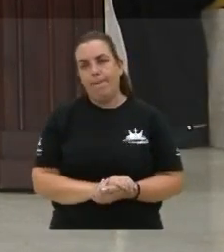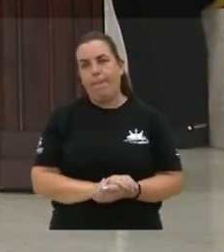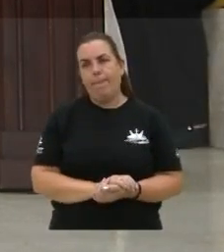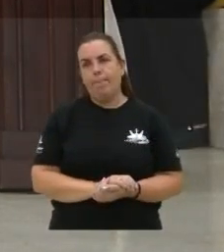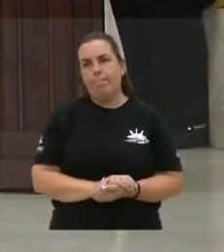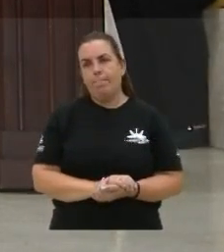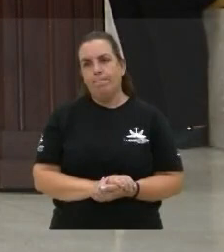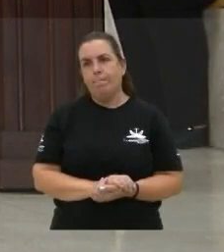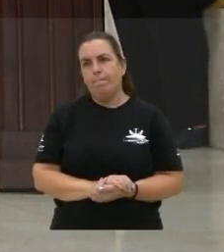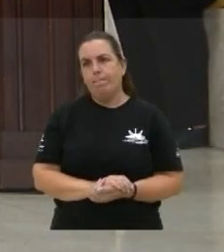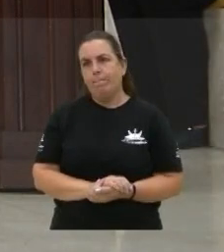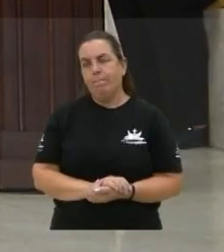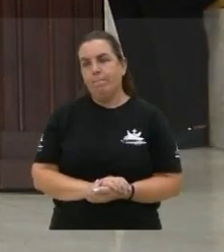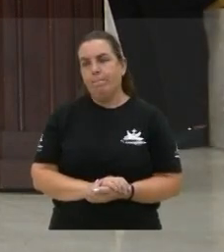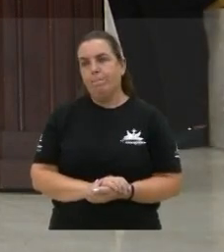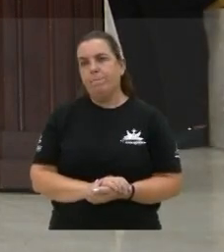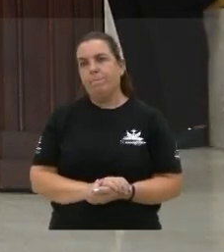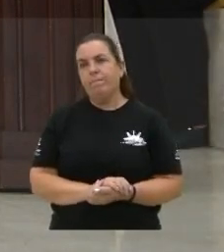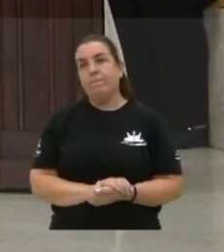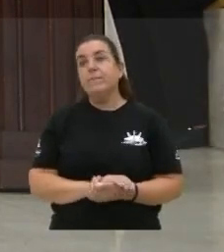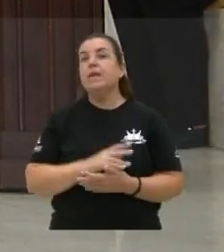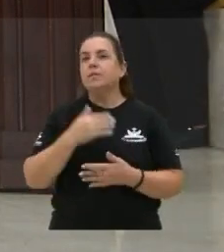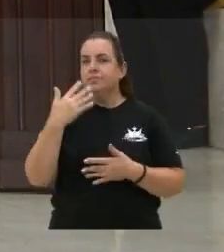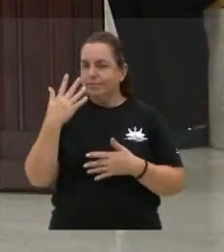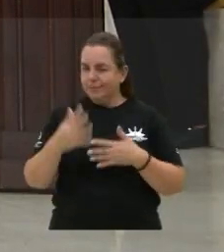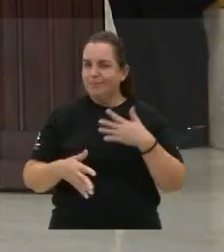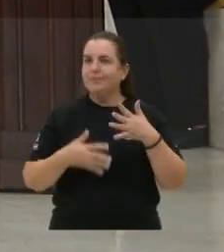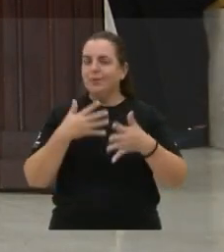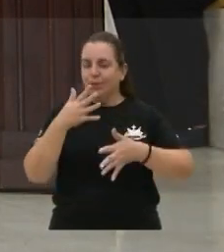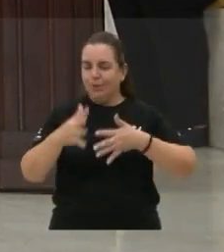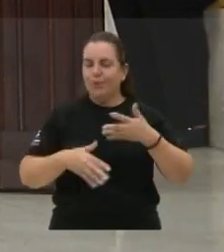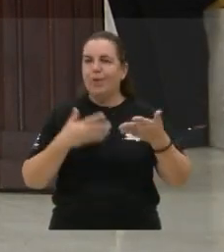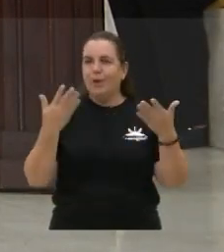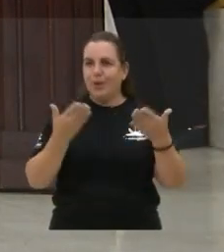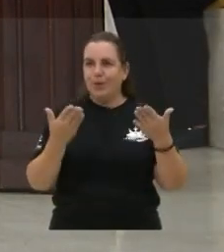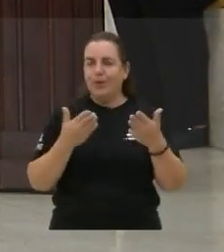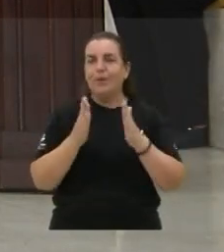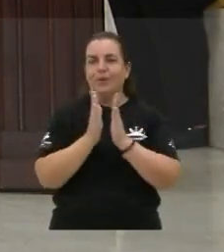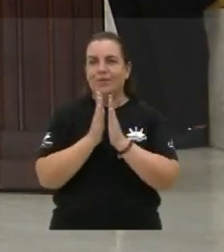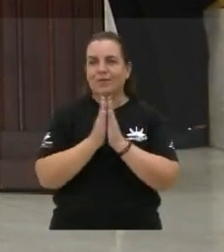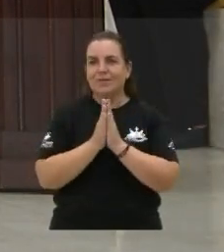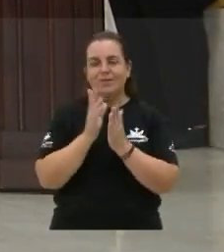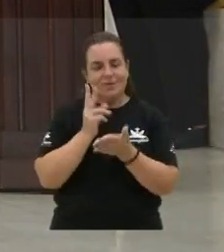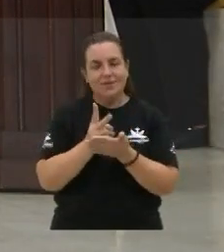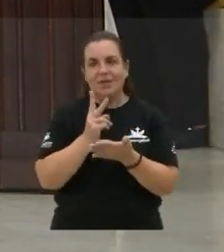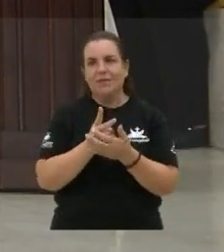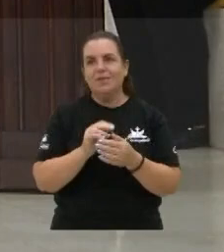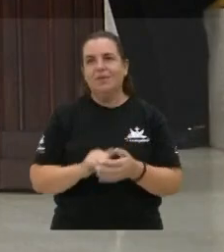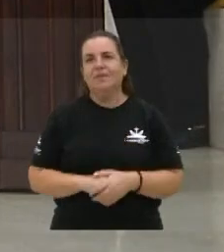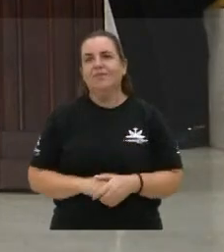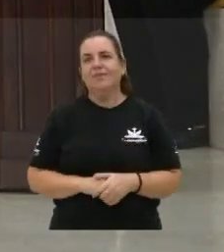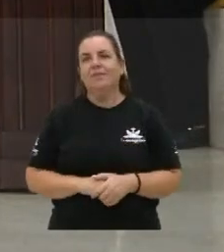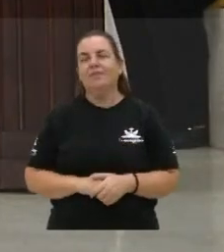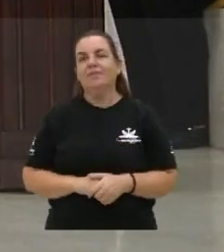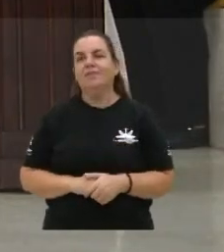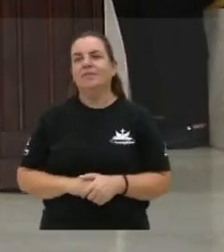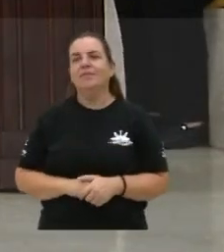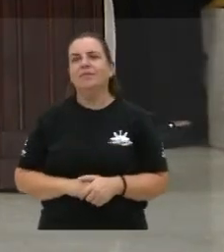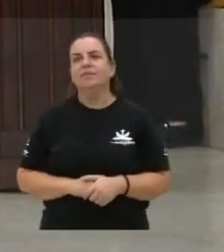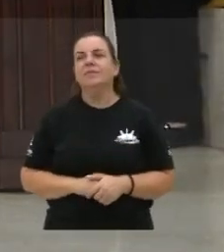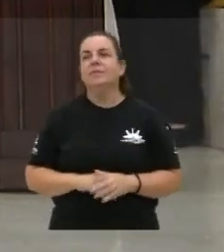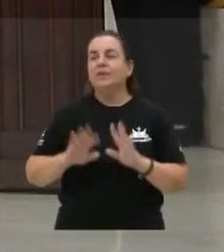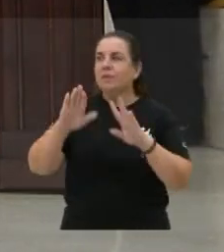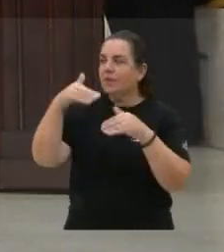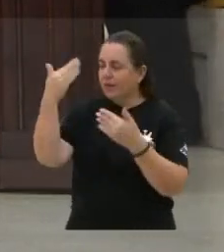Vamos recitar a oração que deveria estar em nossos lábios, sempre e constantemente. Em pé.